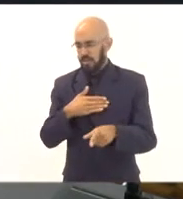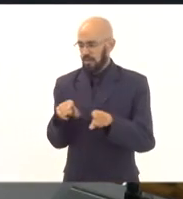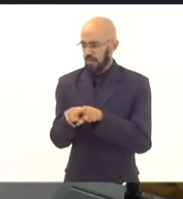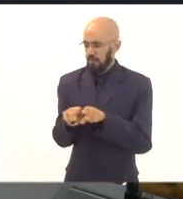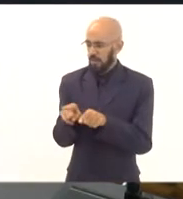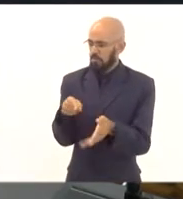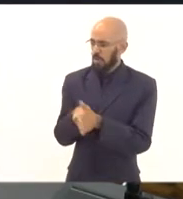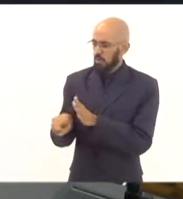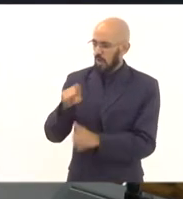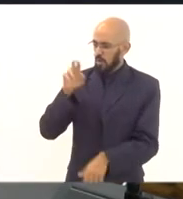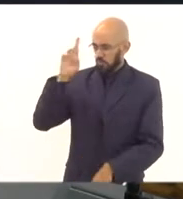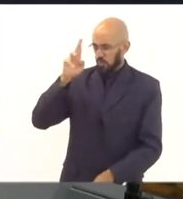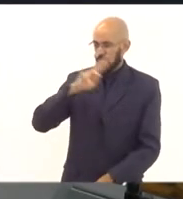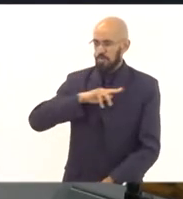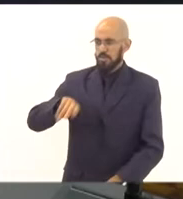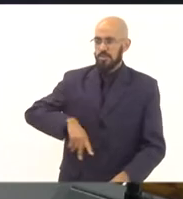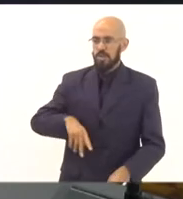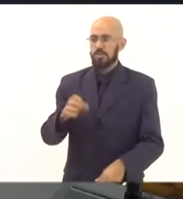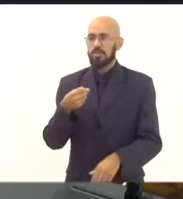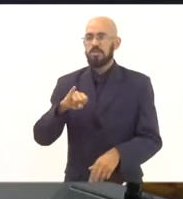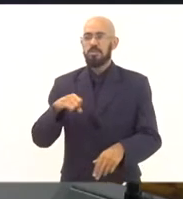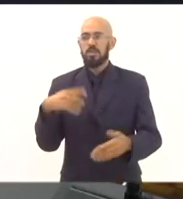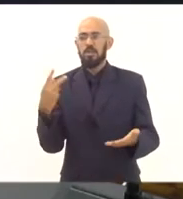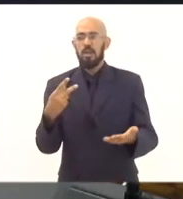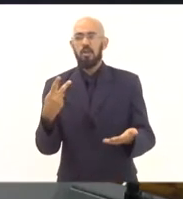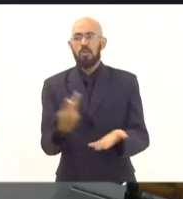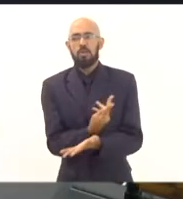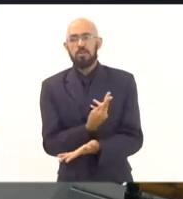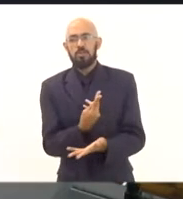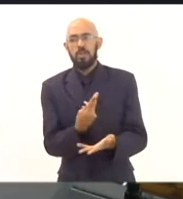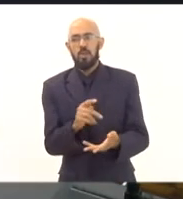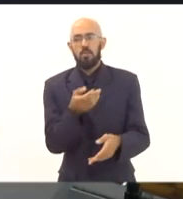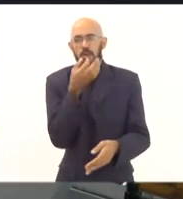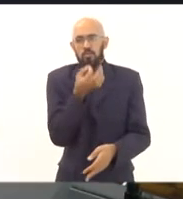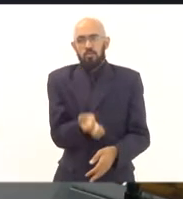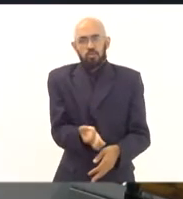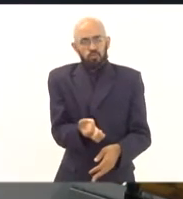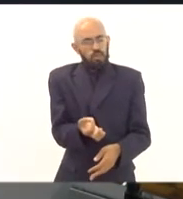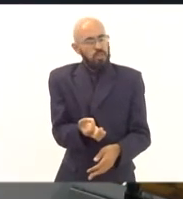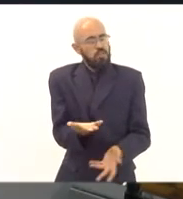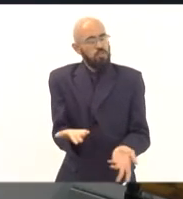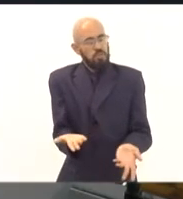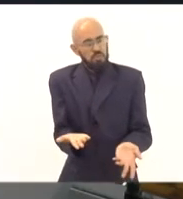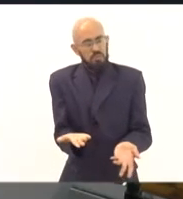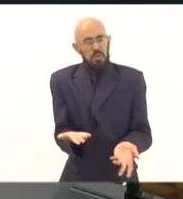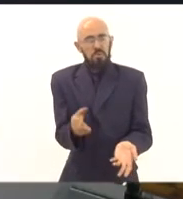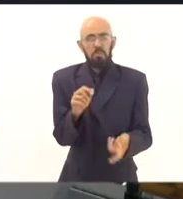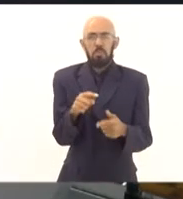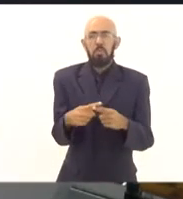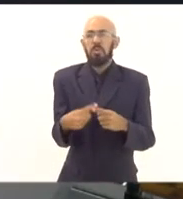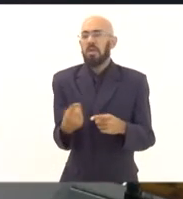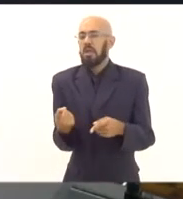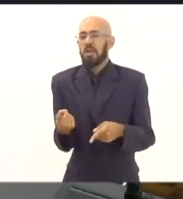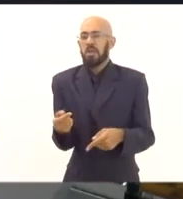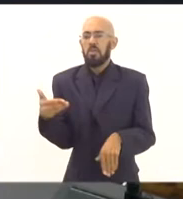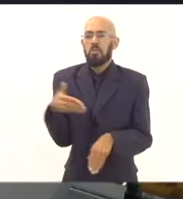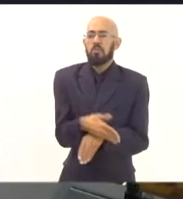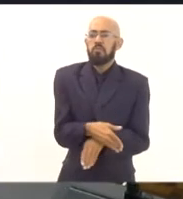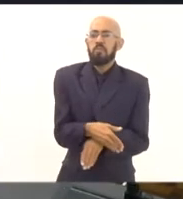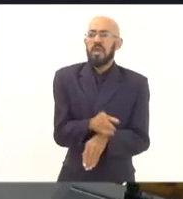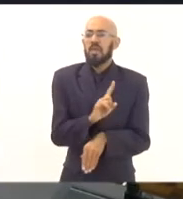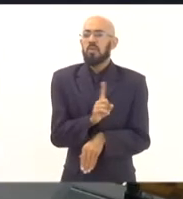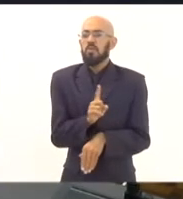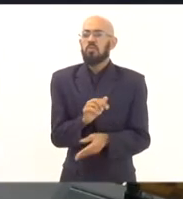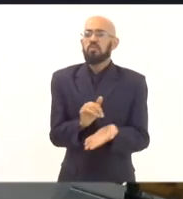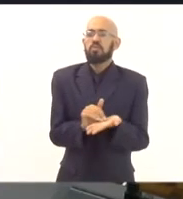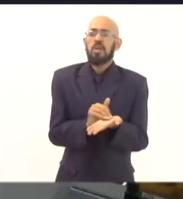houve aqui é alguma justificativa para a ausência do então